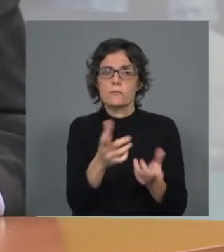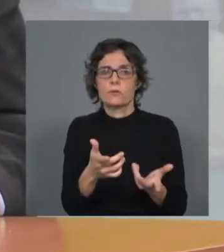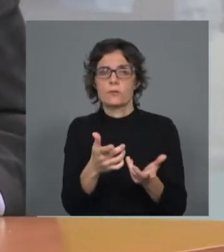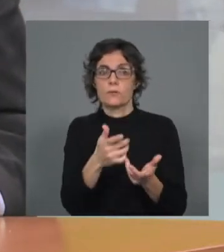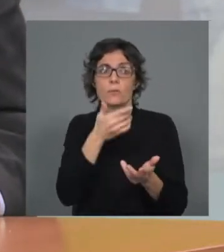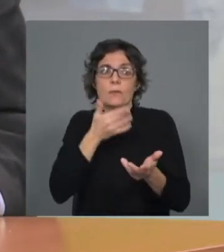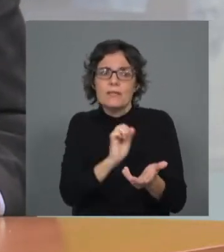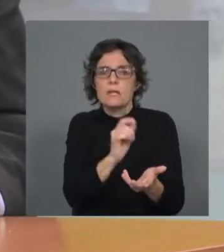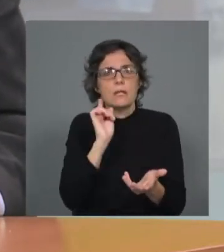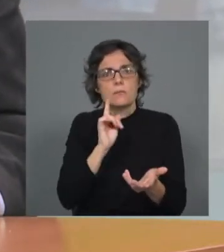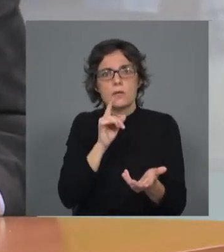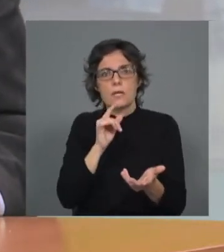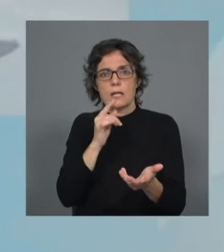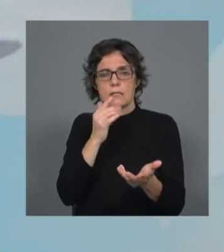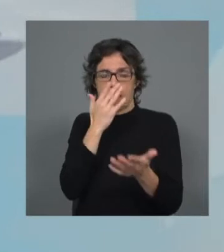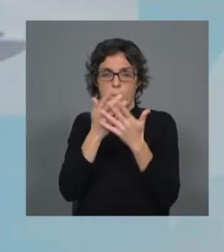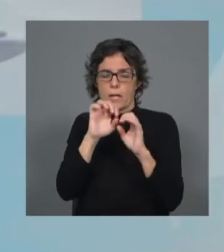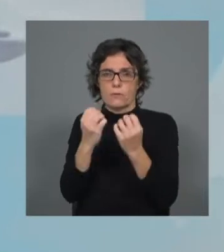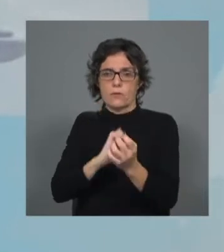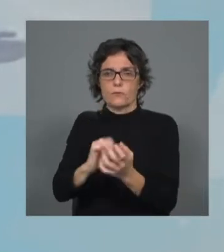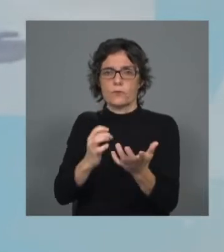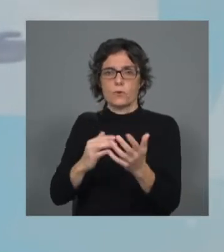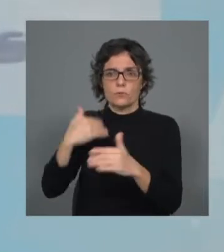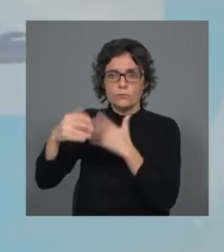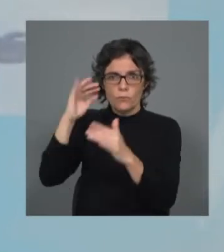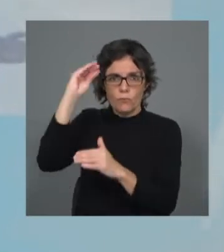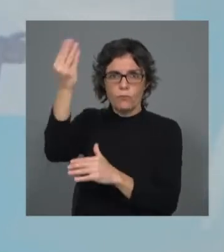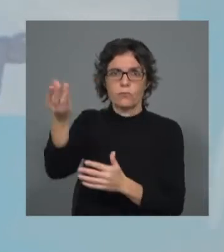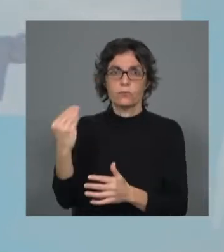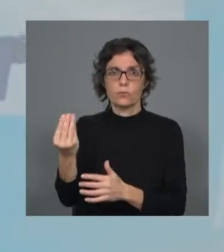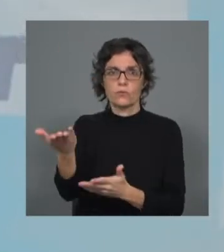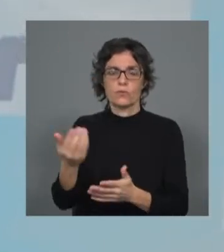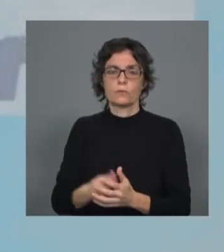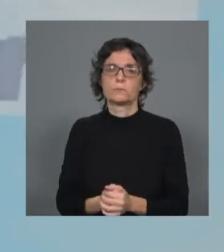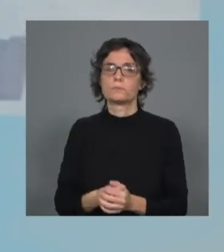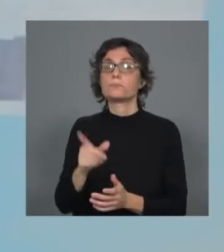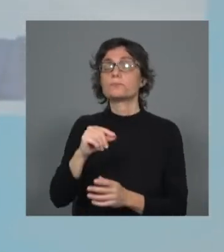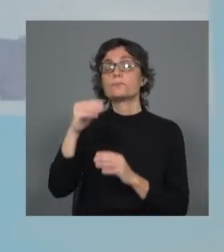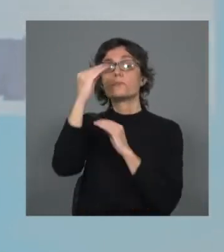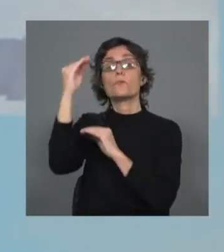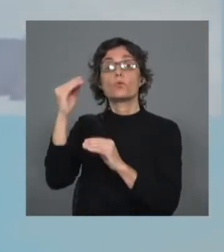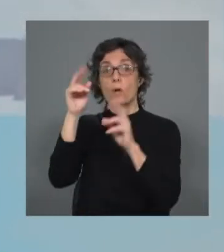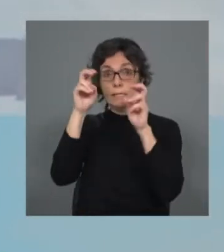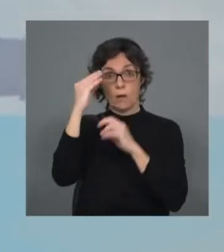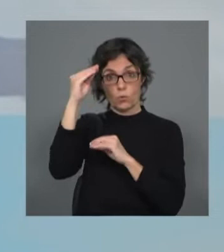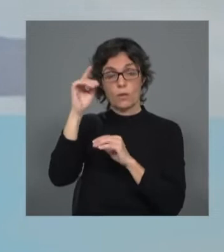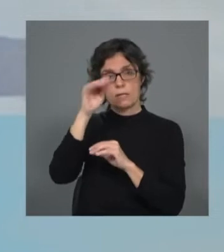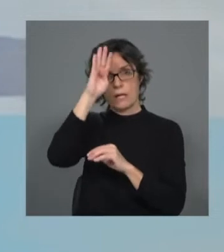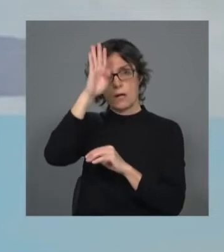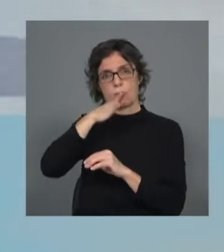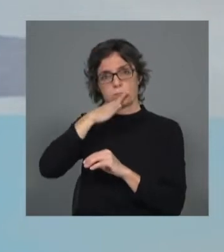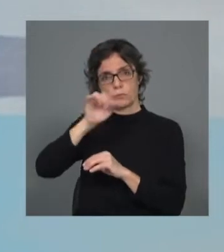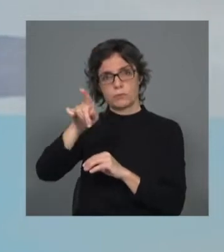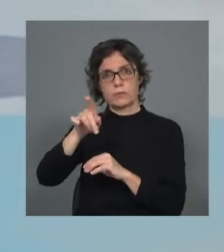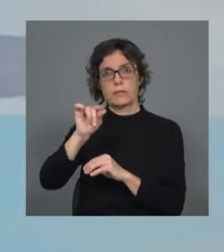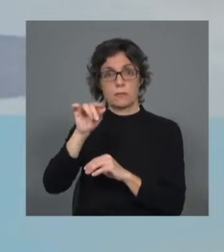nossa sociedade. E para a construção de uma paz duradoura, a educação, que é também um dos pontos apresentados pelo Papa, é essencial. Na